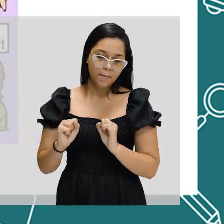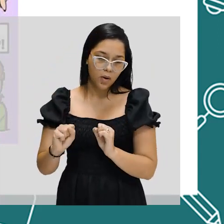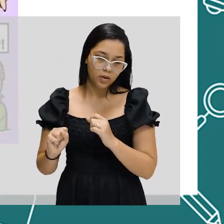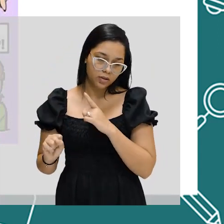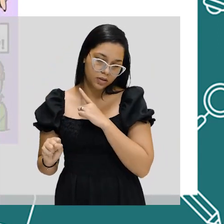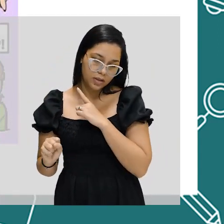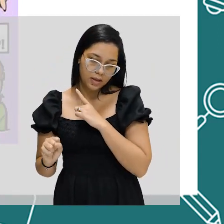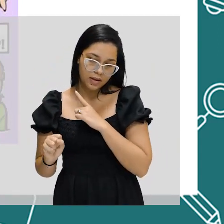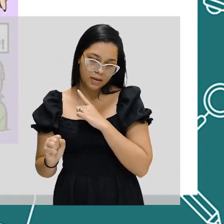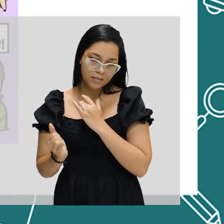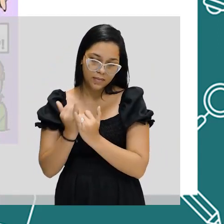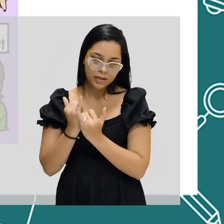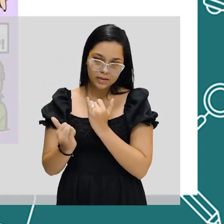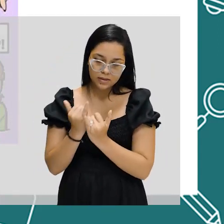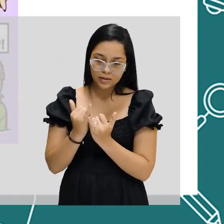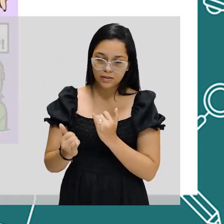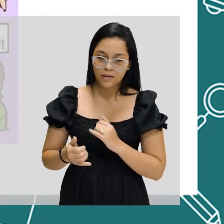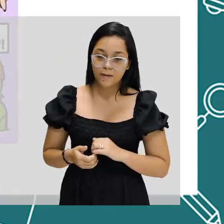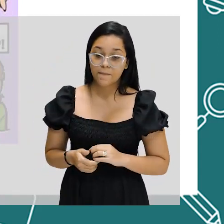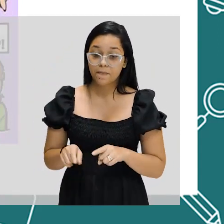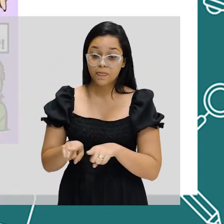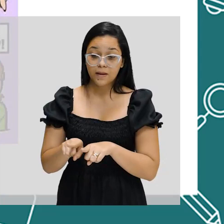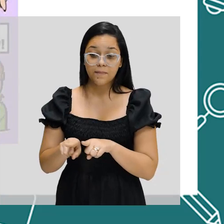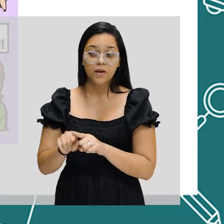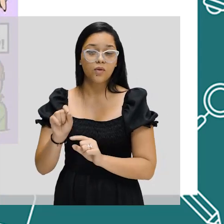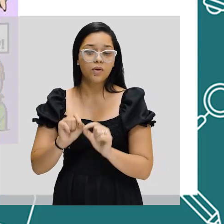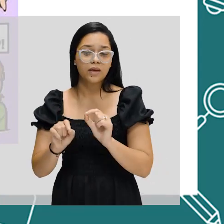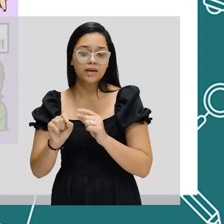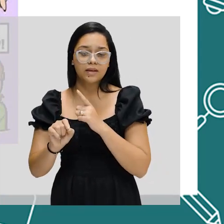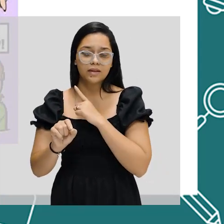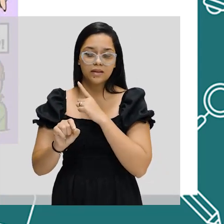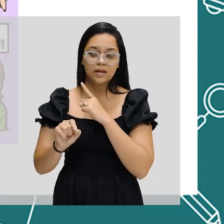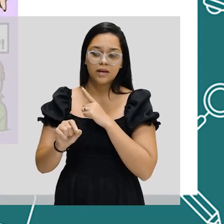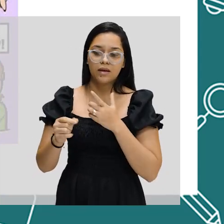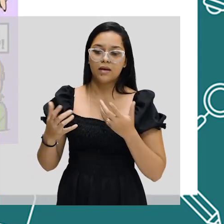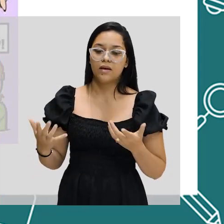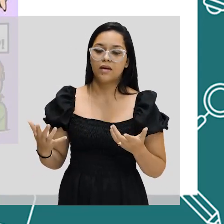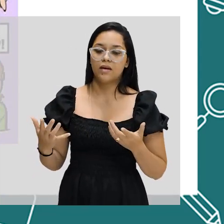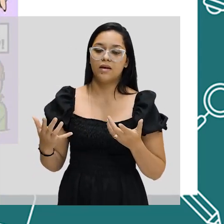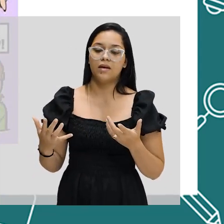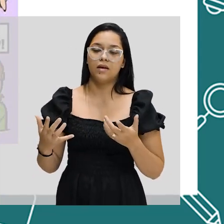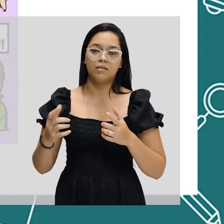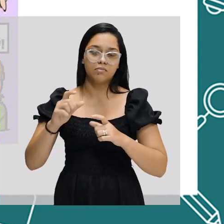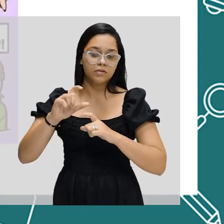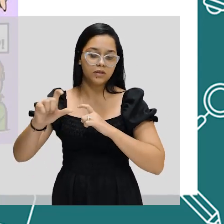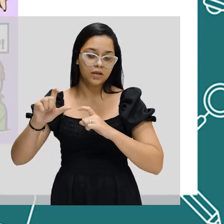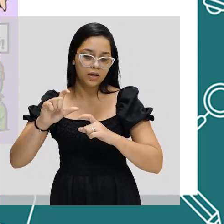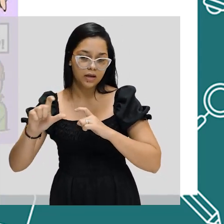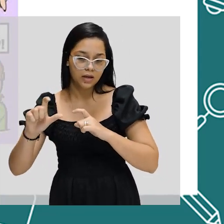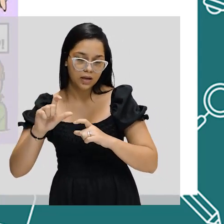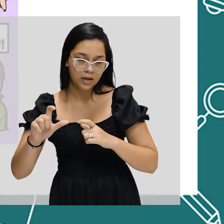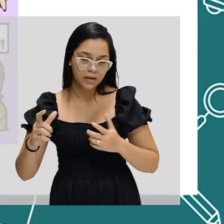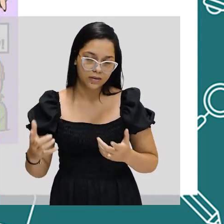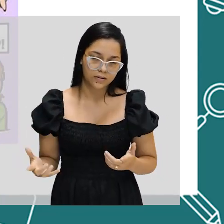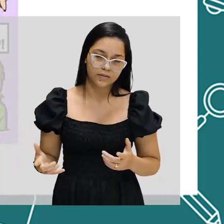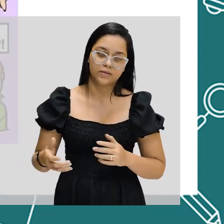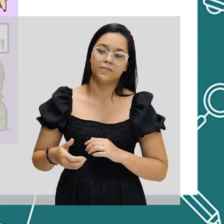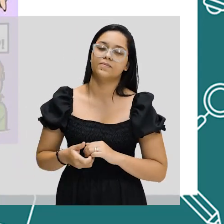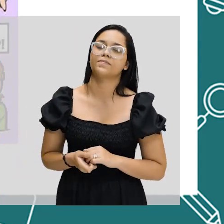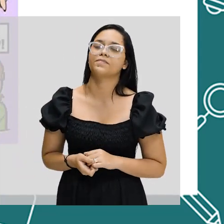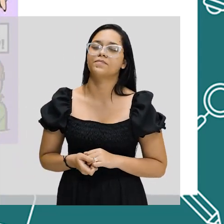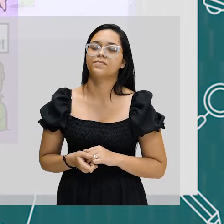parecer com as onomatopeias e a gente vê muito em charges memes